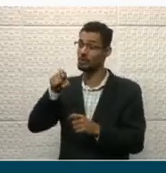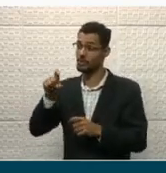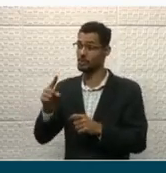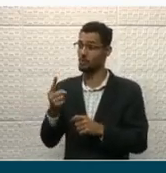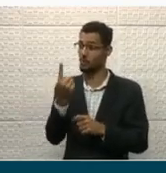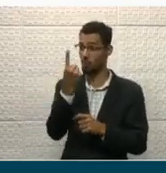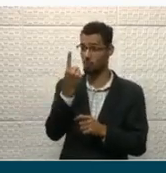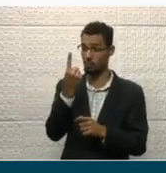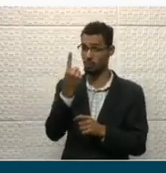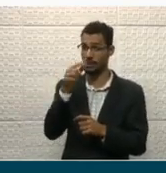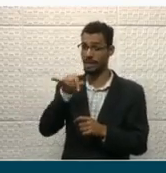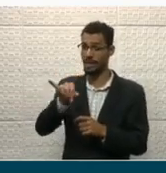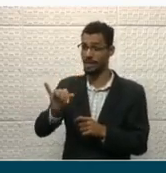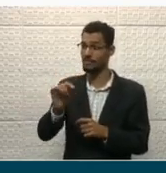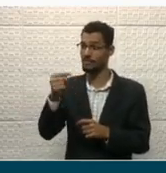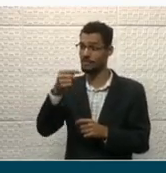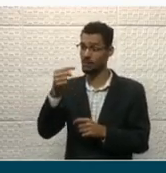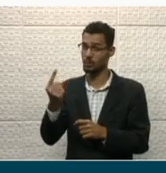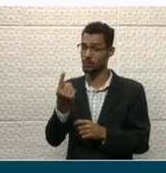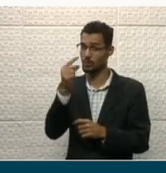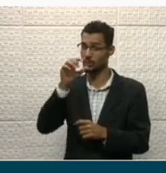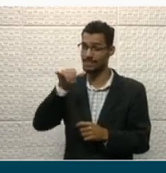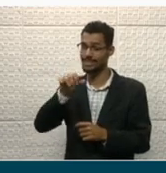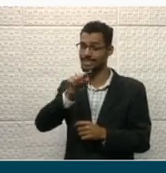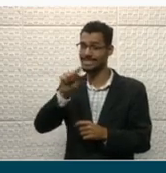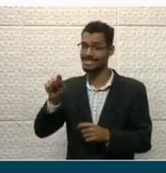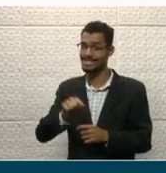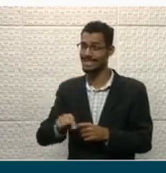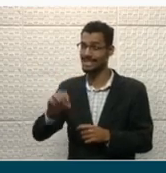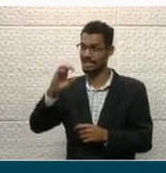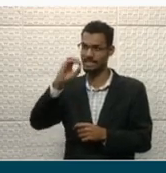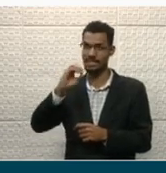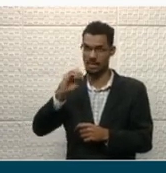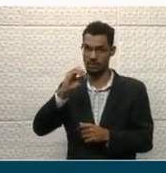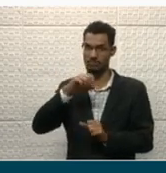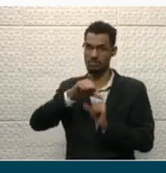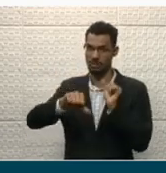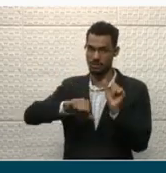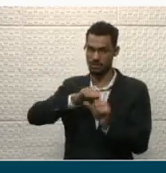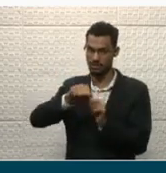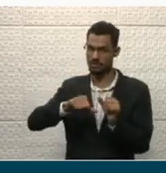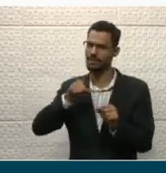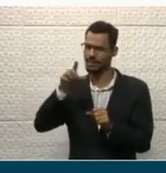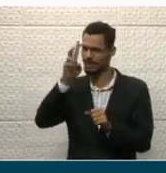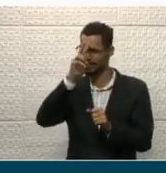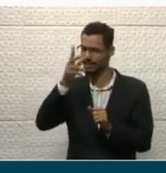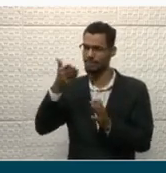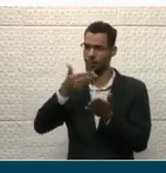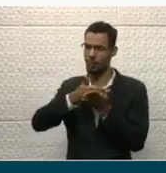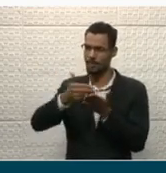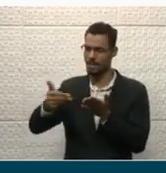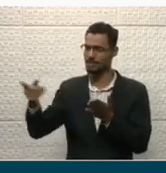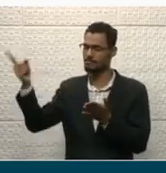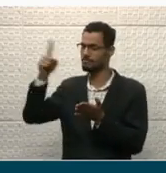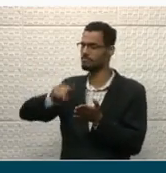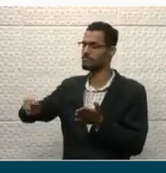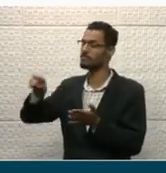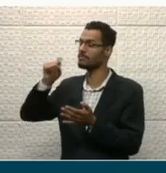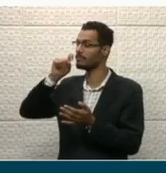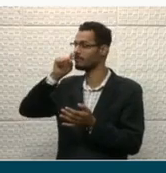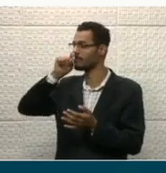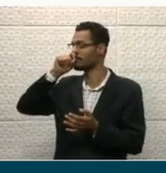1, y por menos 1 e z por 0 na expressão da transformação, aquela que foi dada inicialmente.